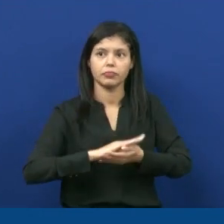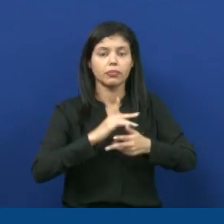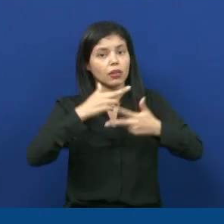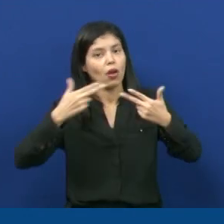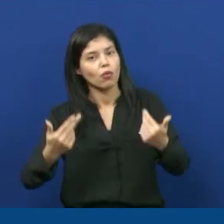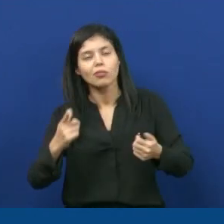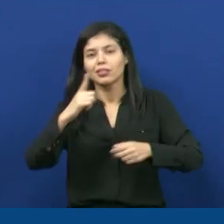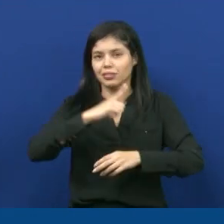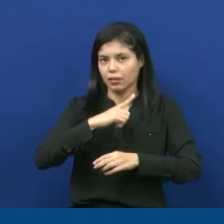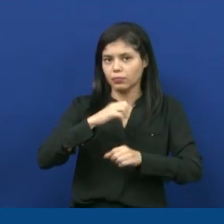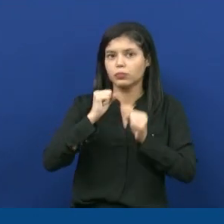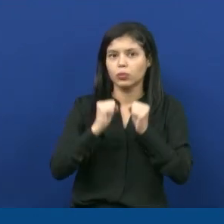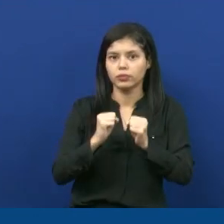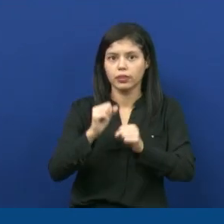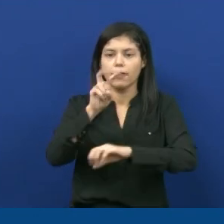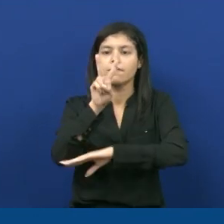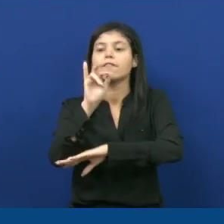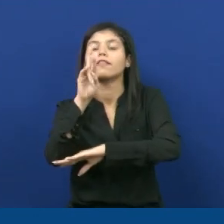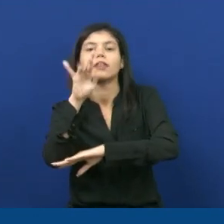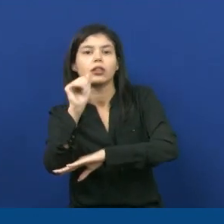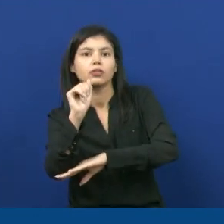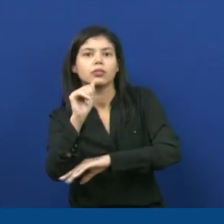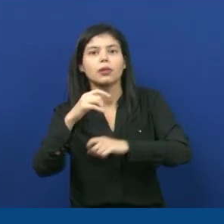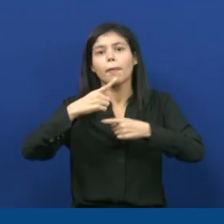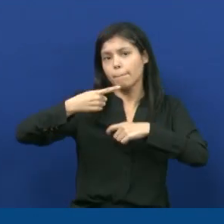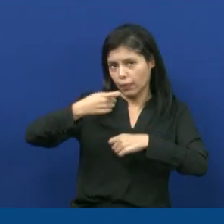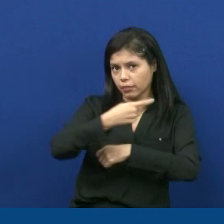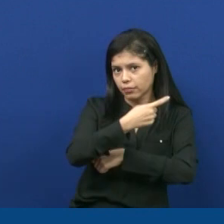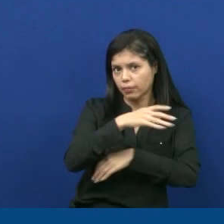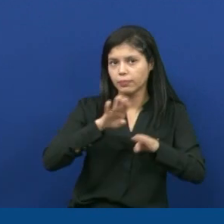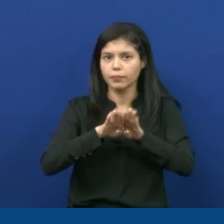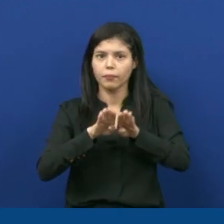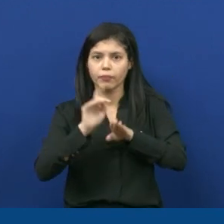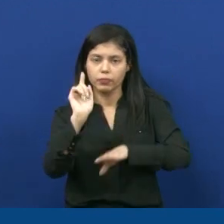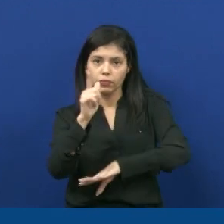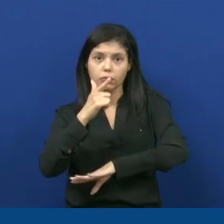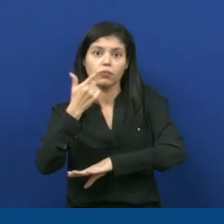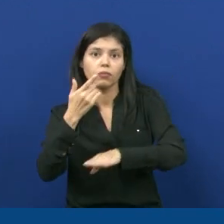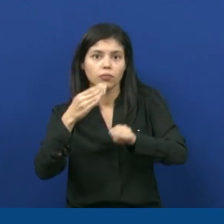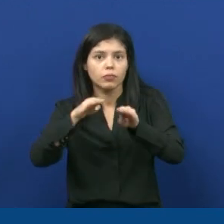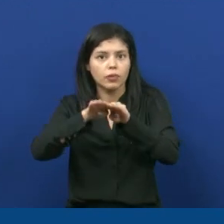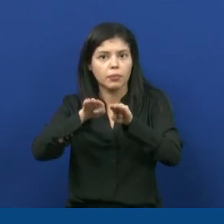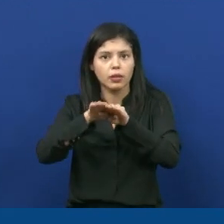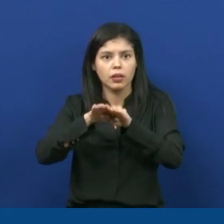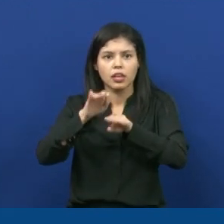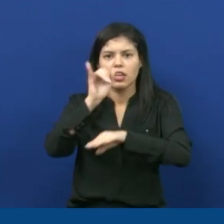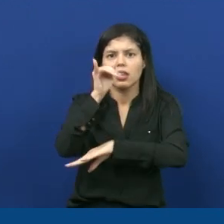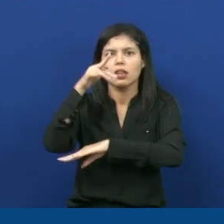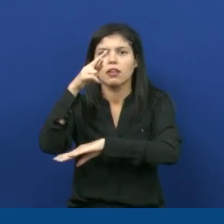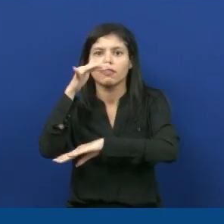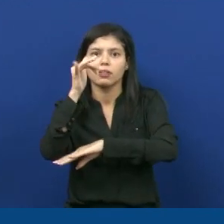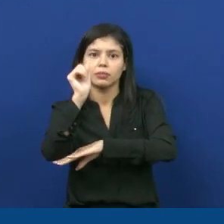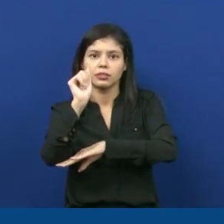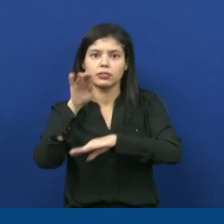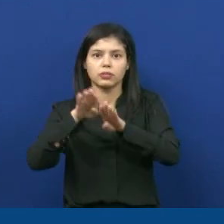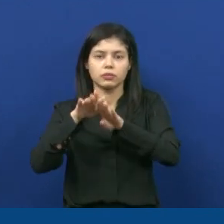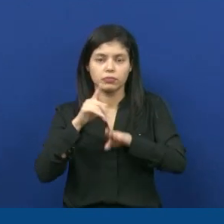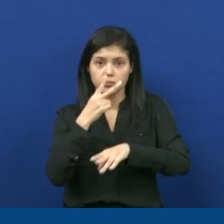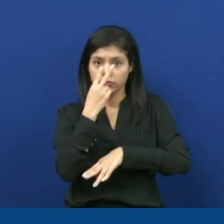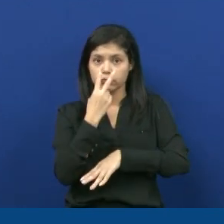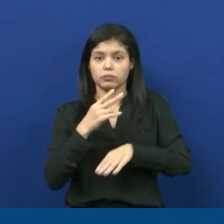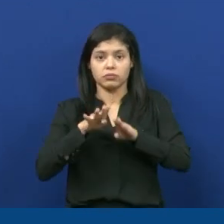Algumas são causadas por vírus, bactérias, outras realmente por inflamação das vias respiratórias